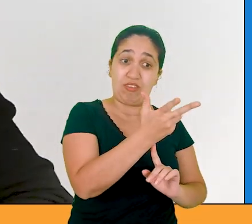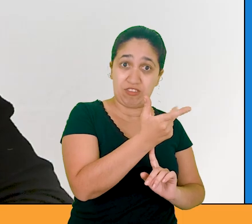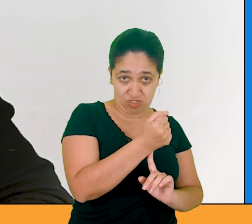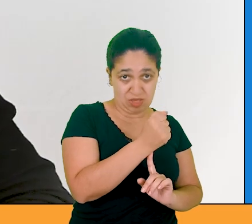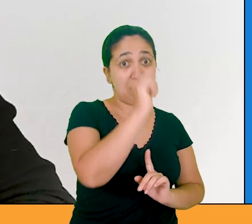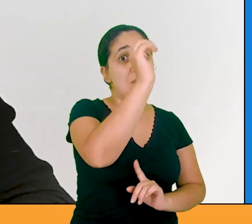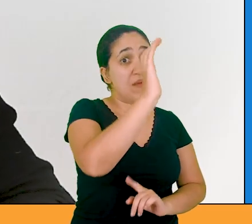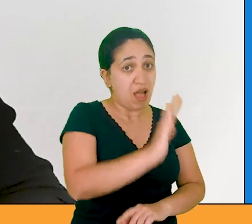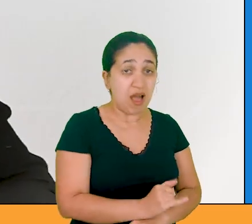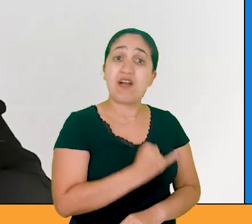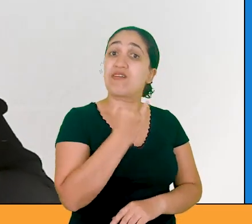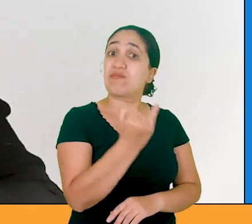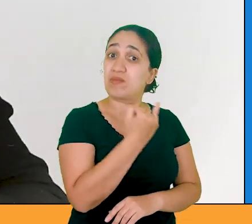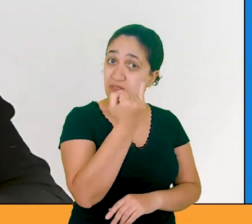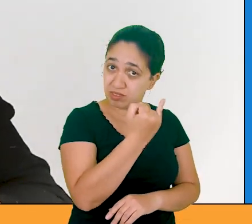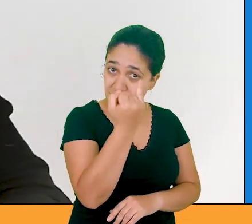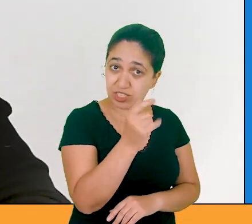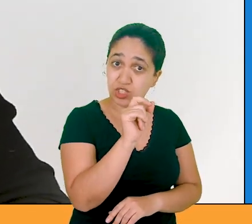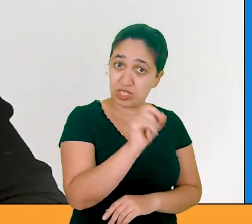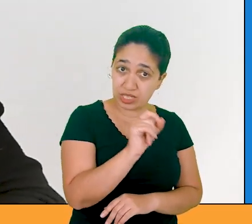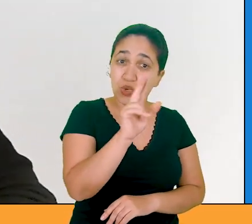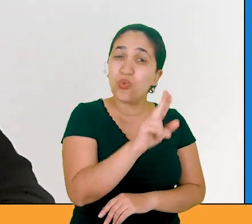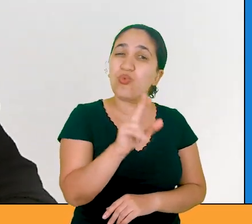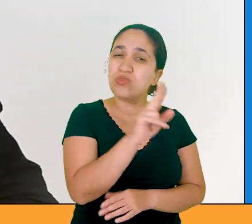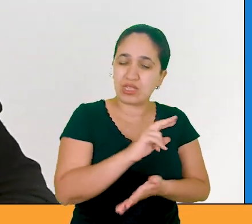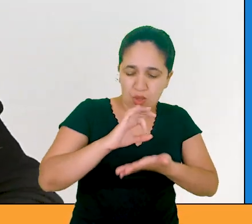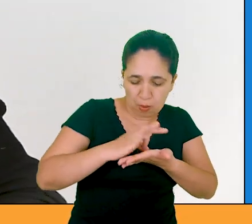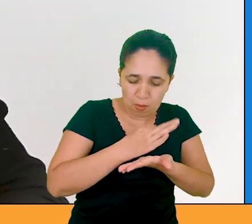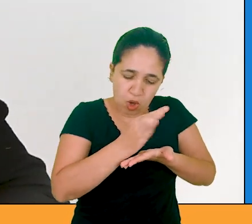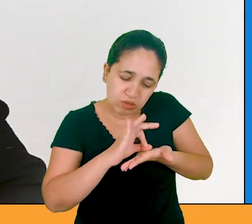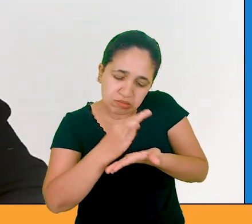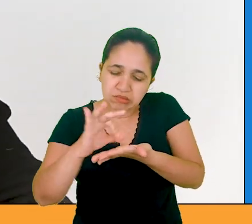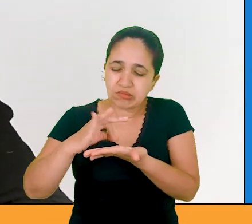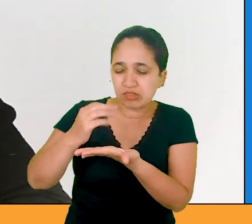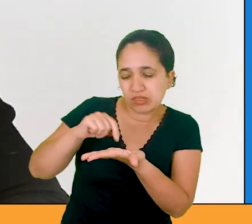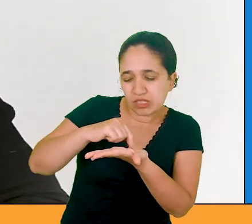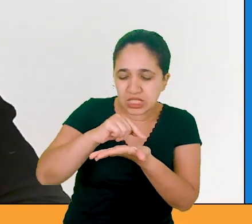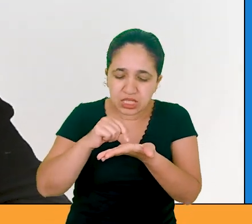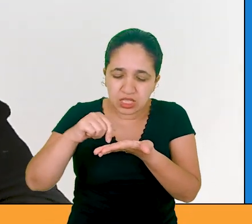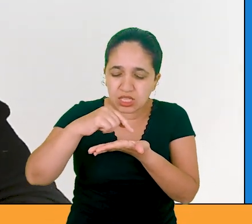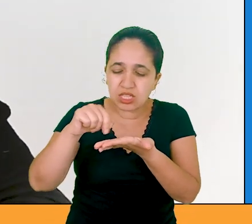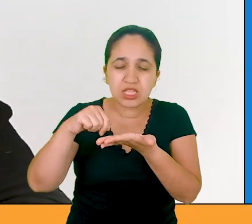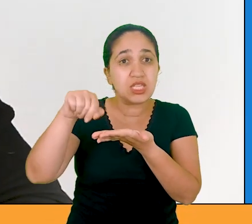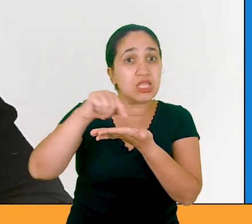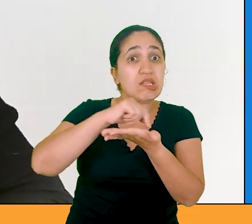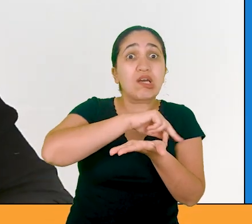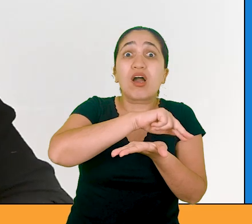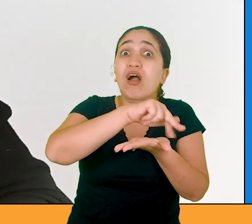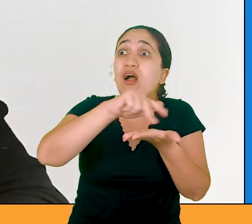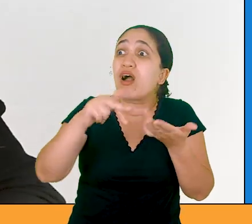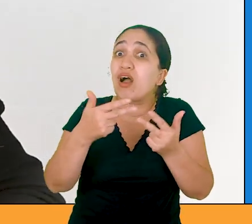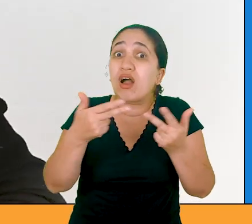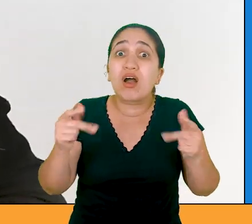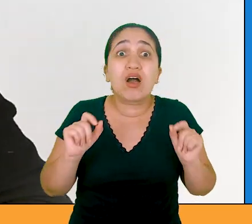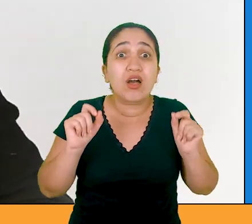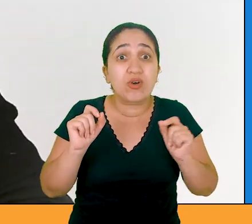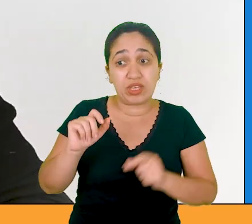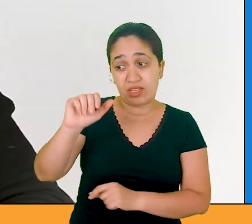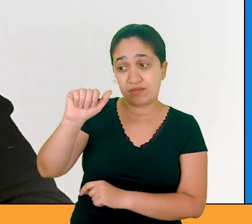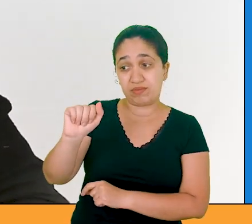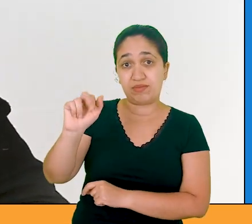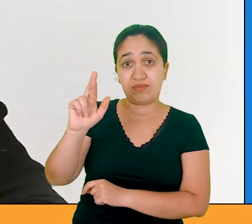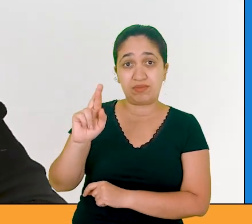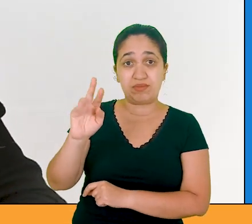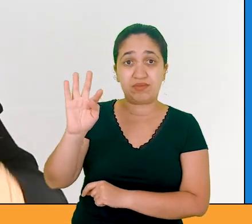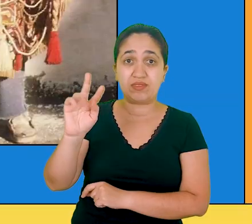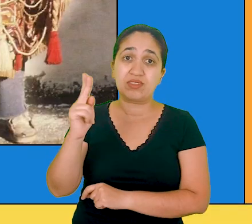importante brasileiro que usa o bordado em muitos de seus trabalhos, que é o Arthur